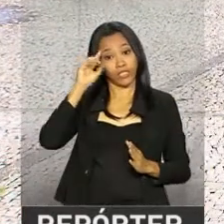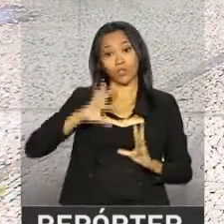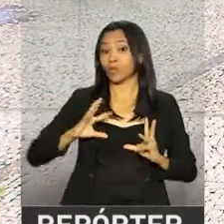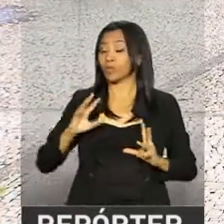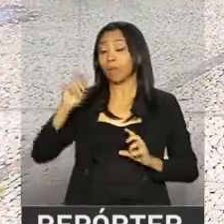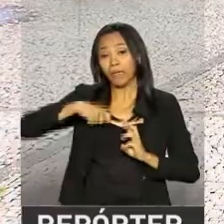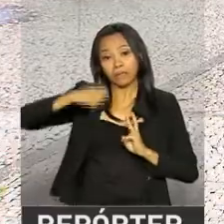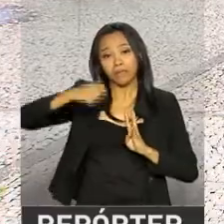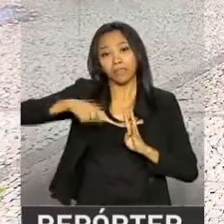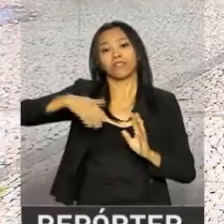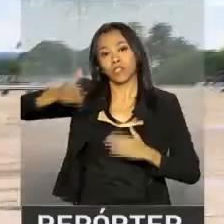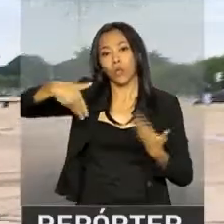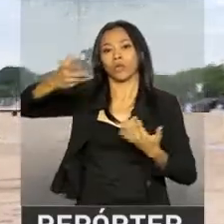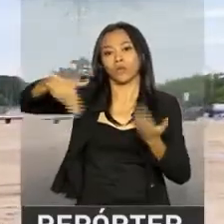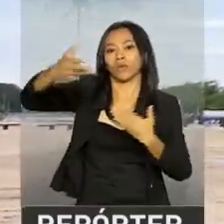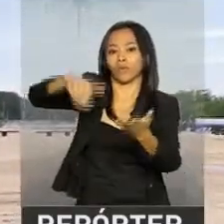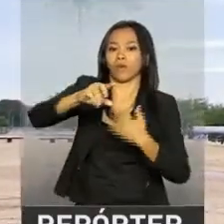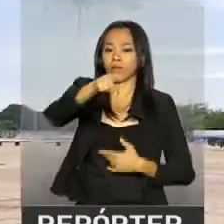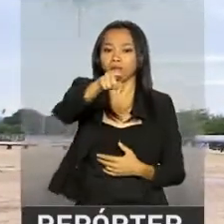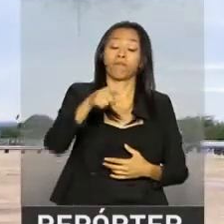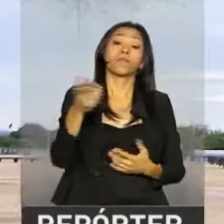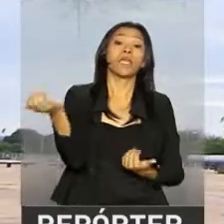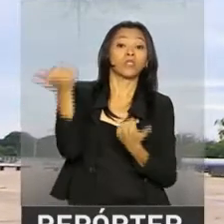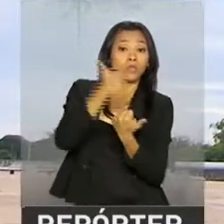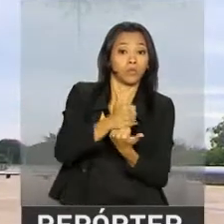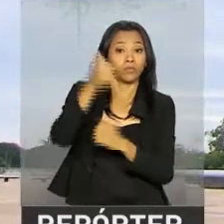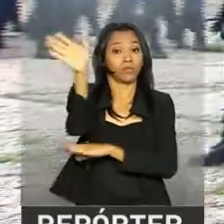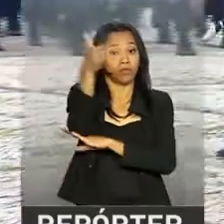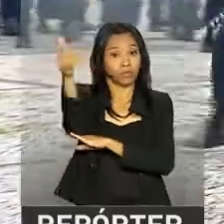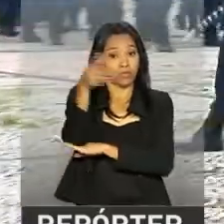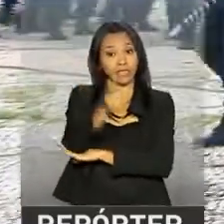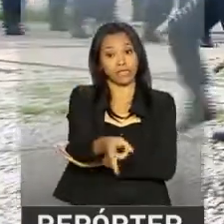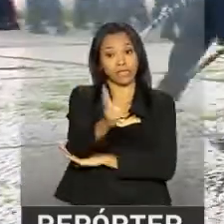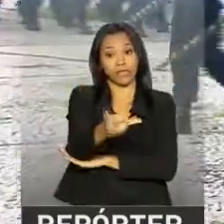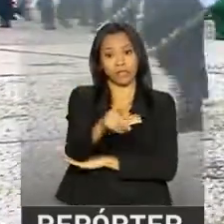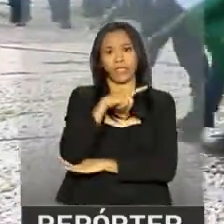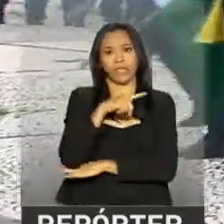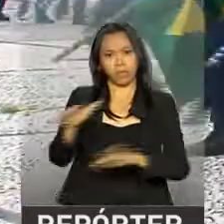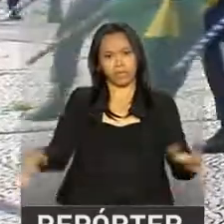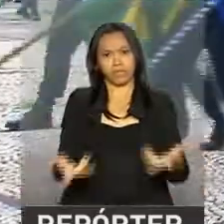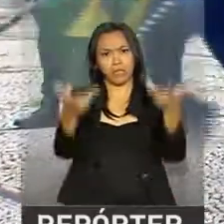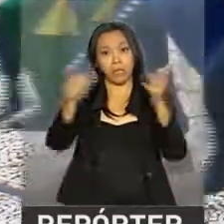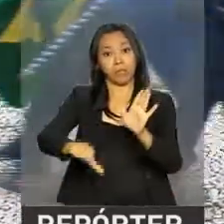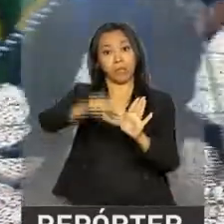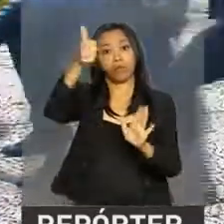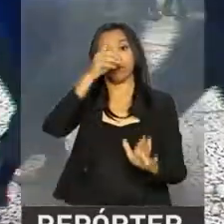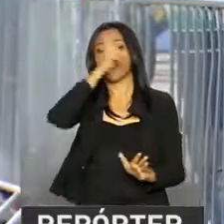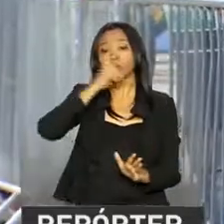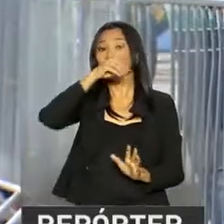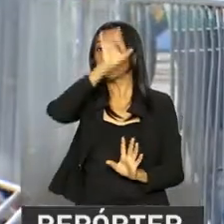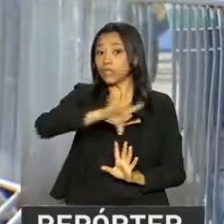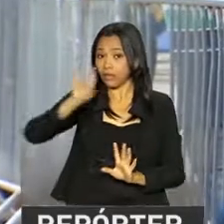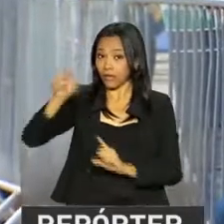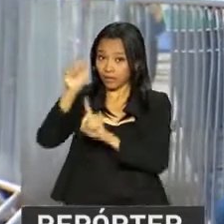mês ela deve ser trocada. E essa substituição sempre é feita em cerimônia, no primeiro domingo de cada mês,